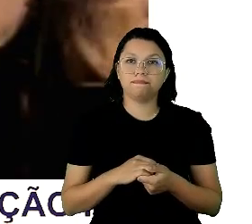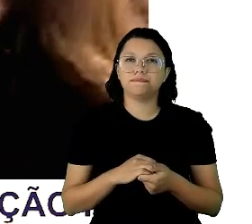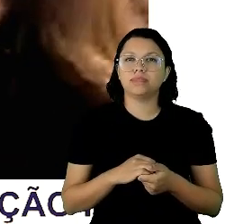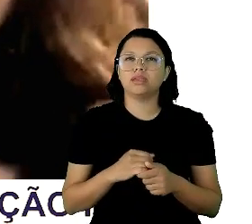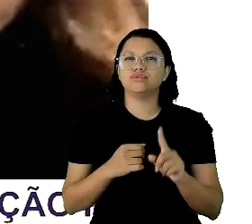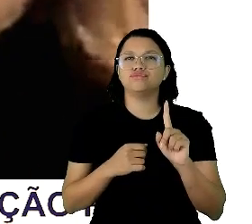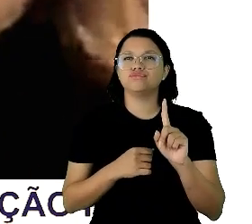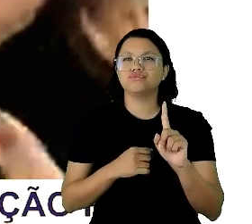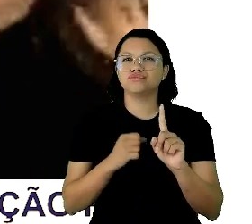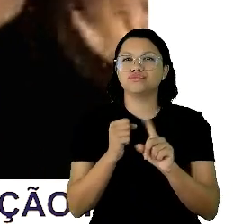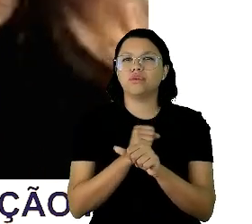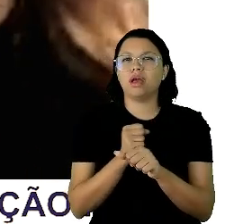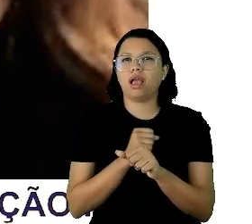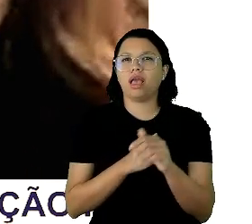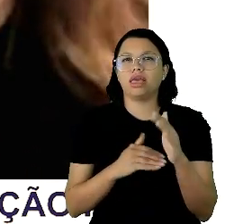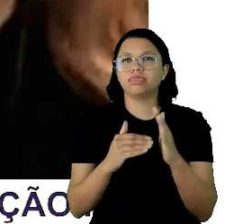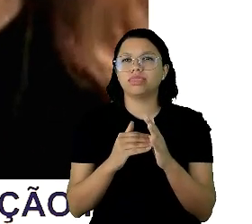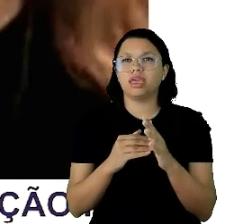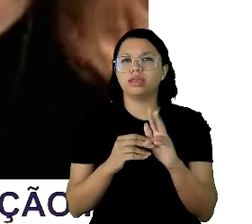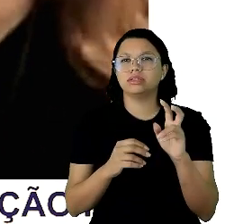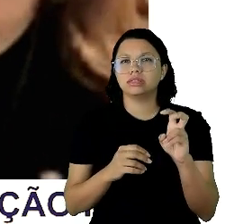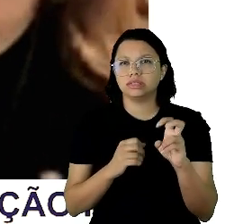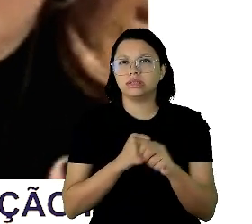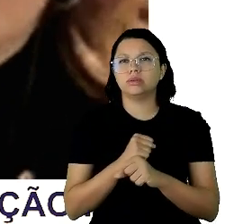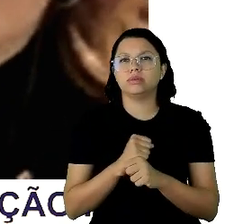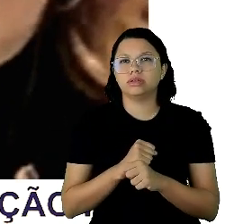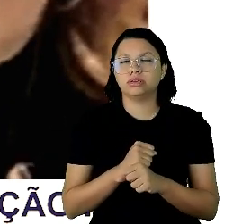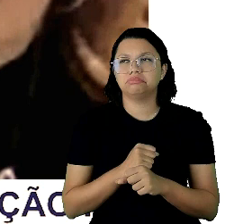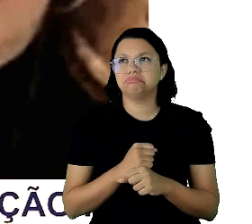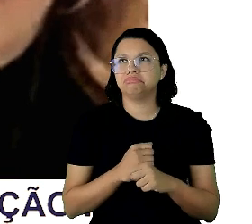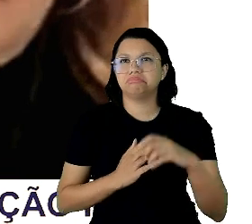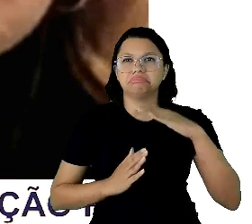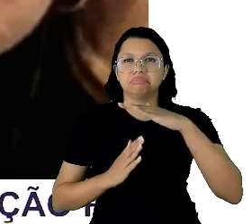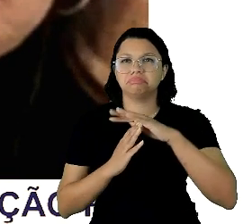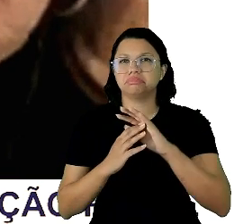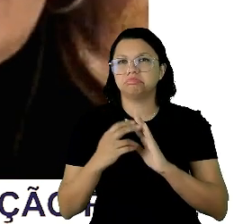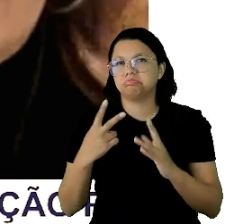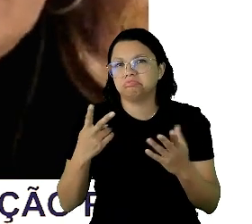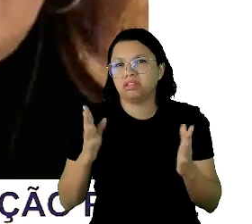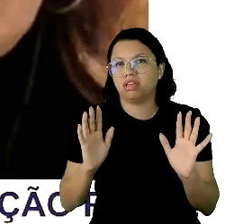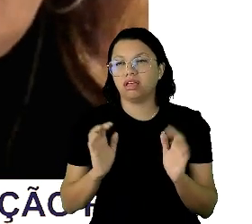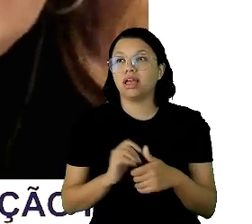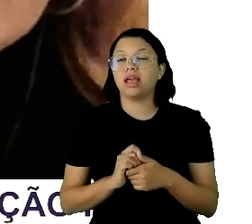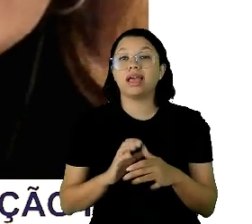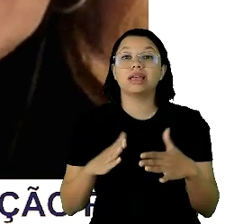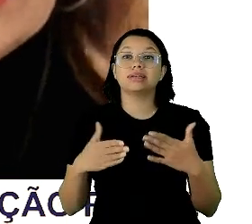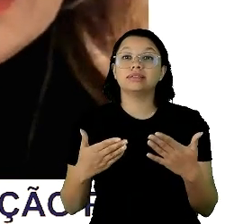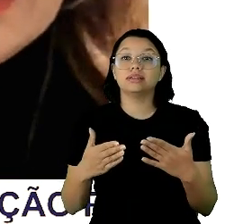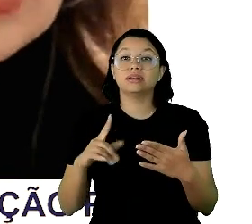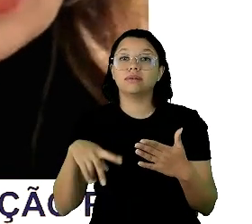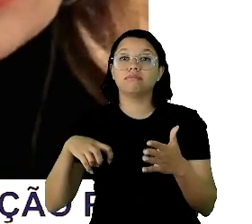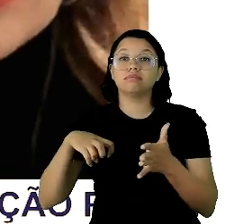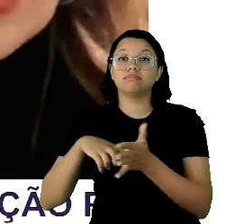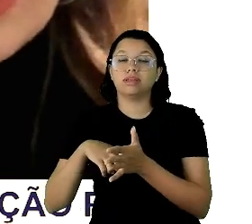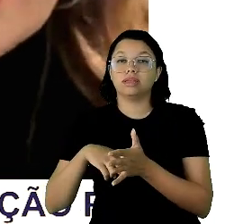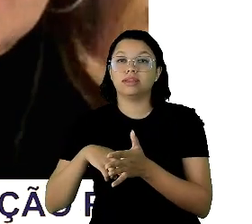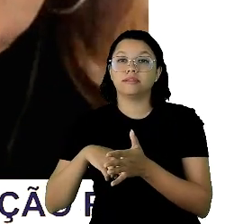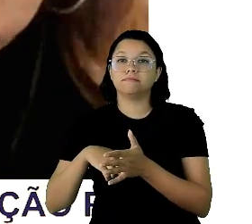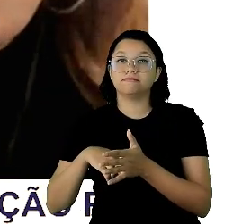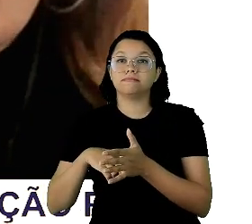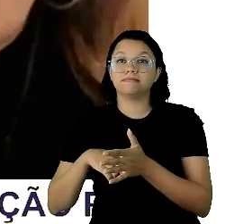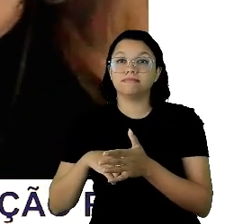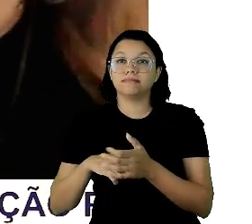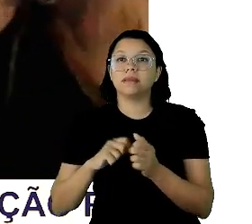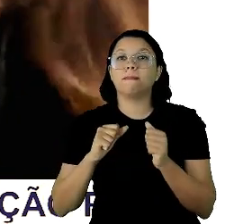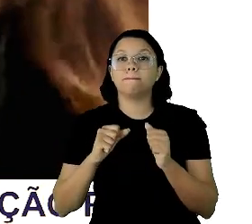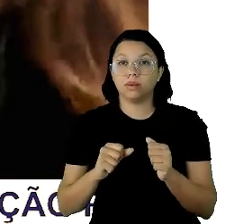pelos 2, no máximo, por aí. Então, é uma pena que vai caber a conversão, né, de